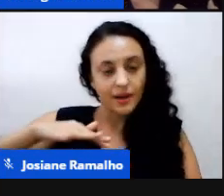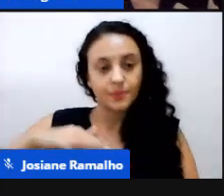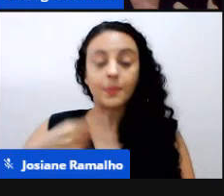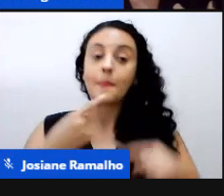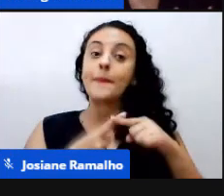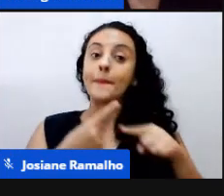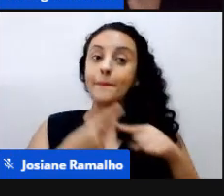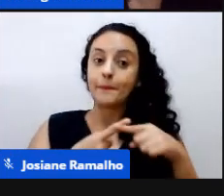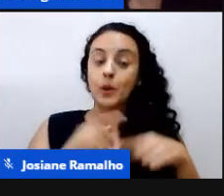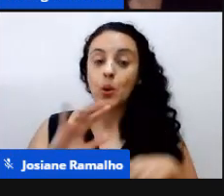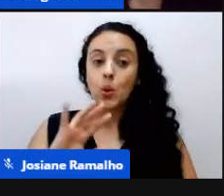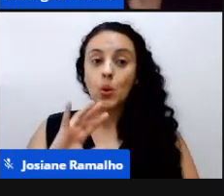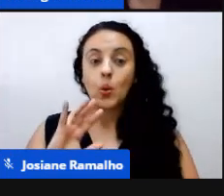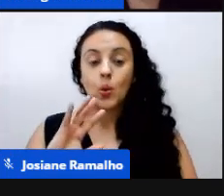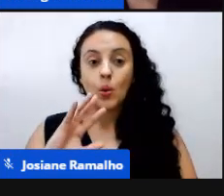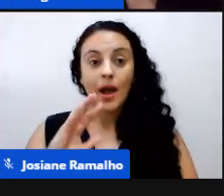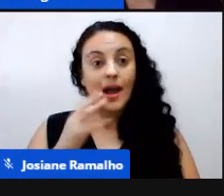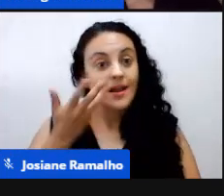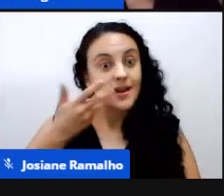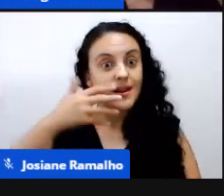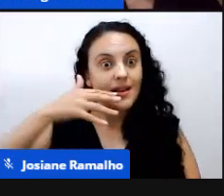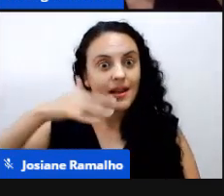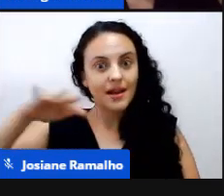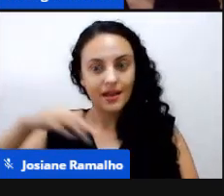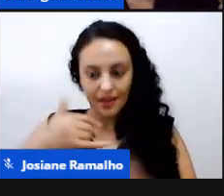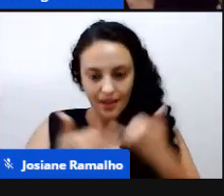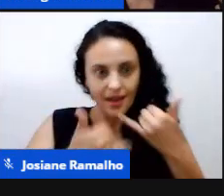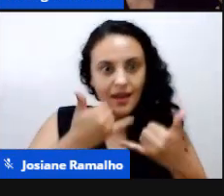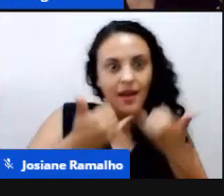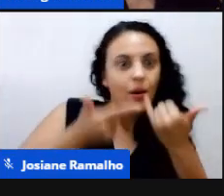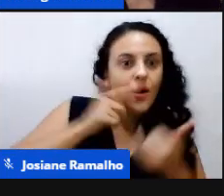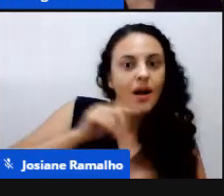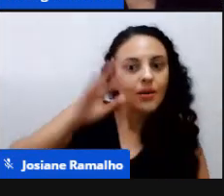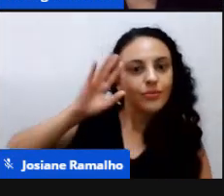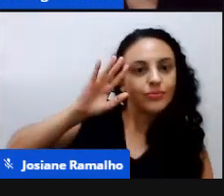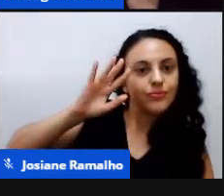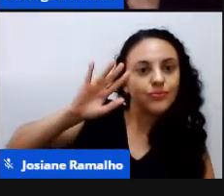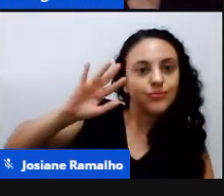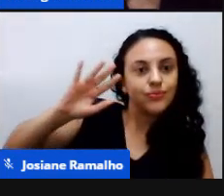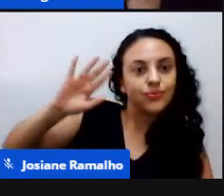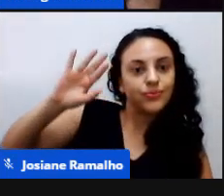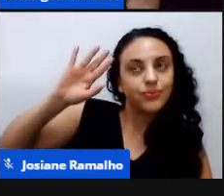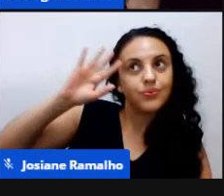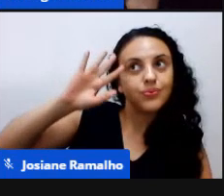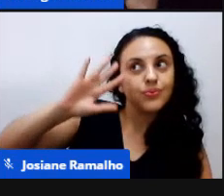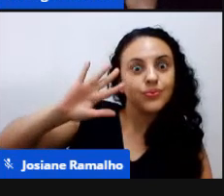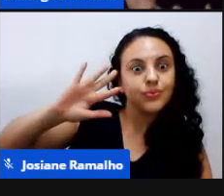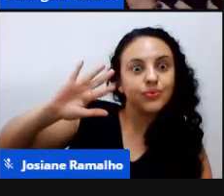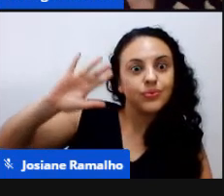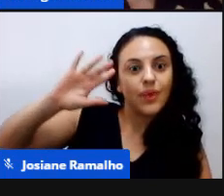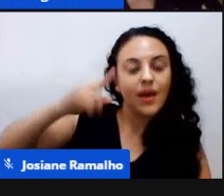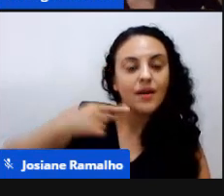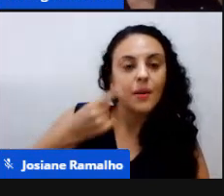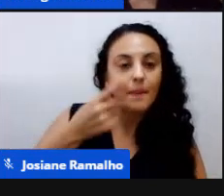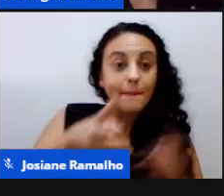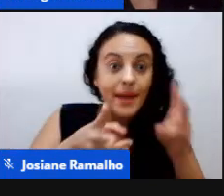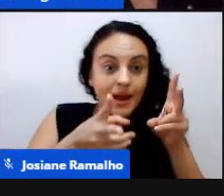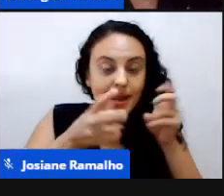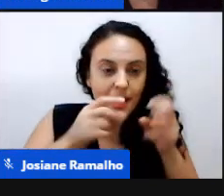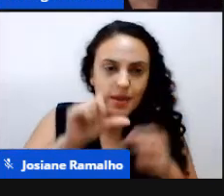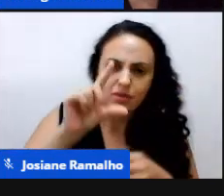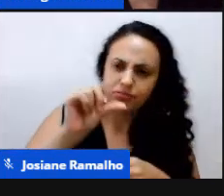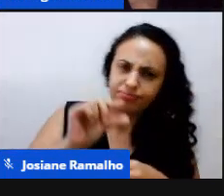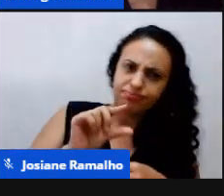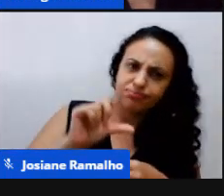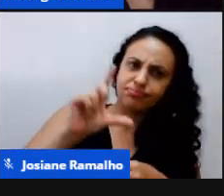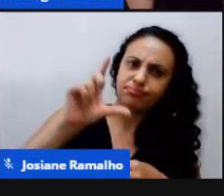que ela tem a imaginação, é na brincadeira que ela vê os diferentes tamanhos e formas, é na brincadeira que ela entende